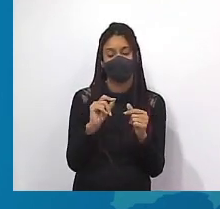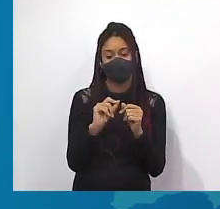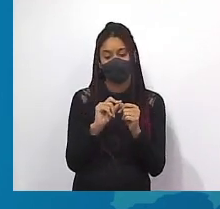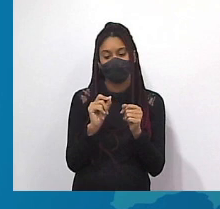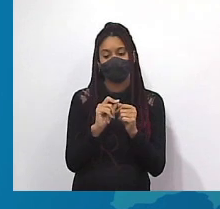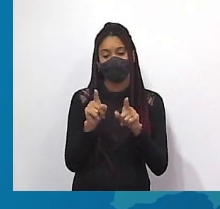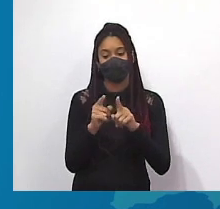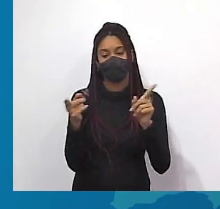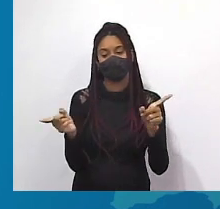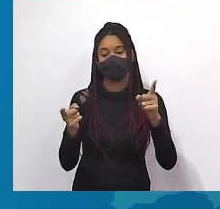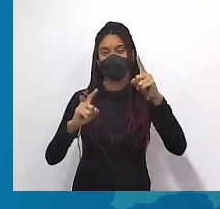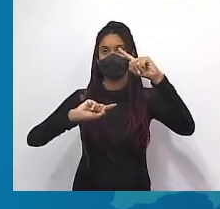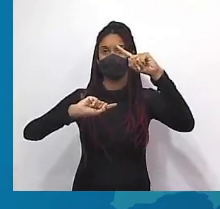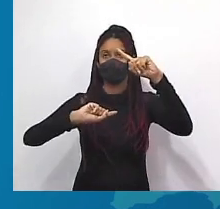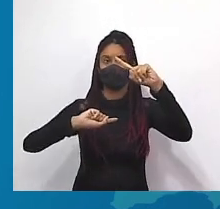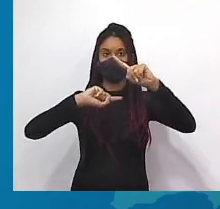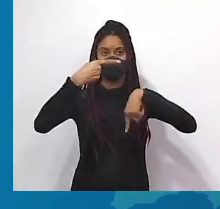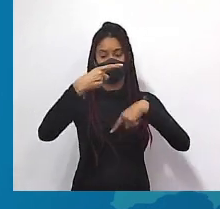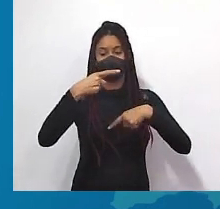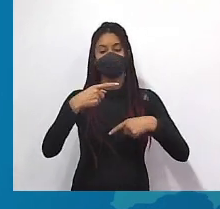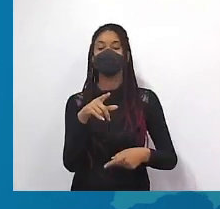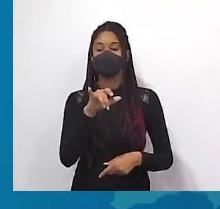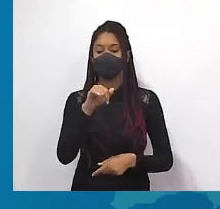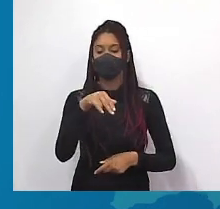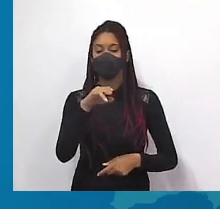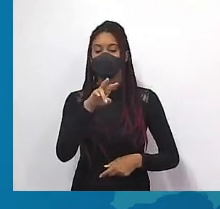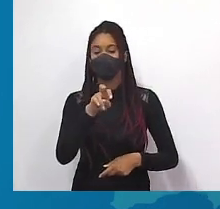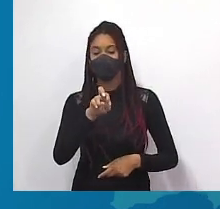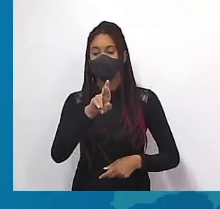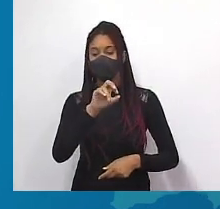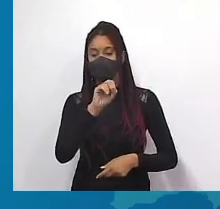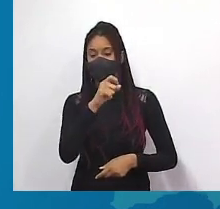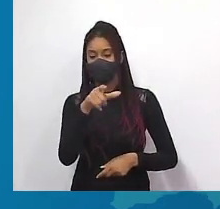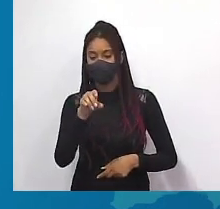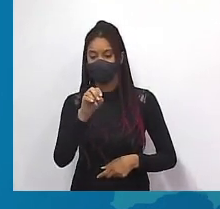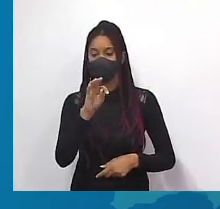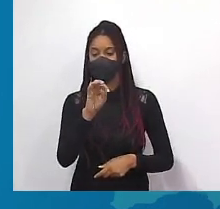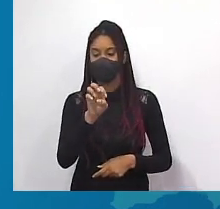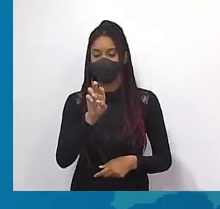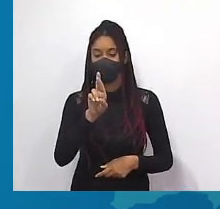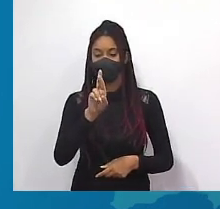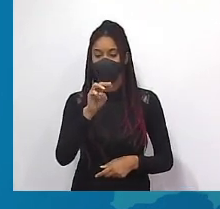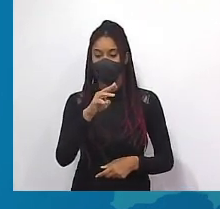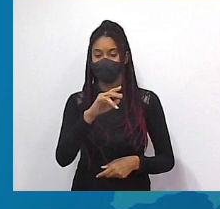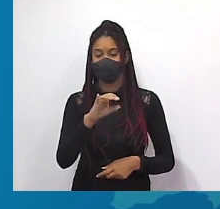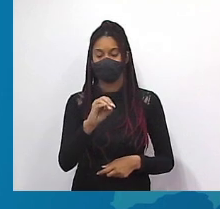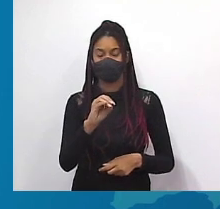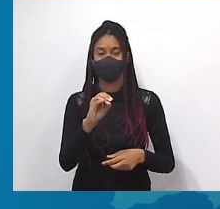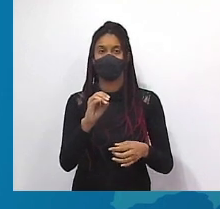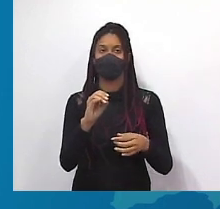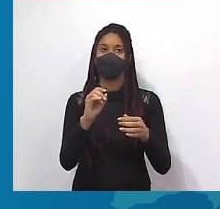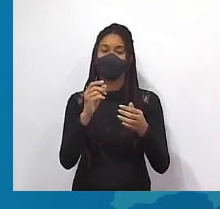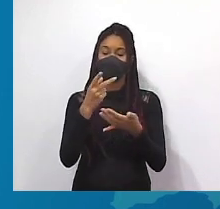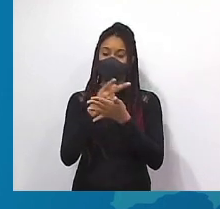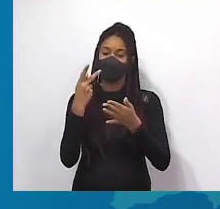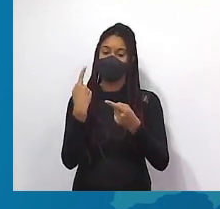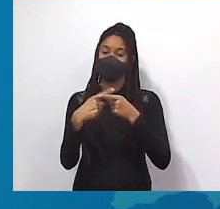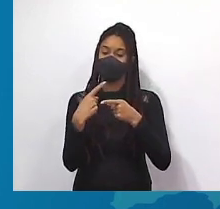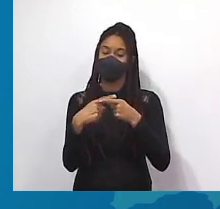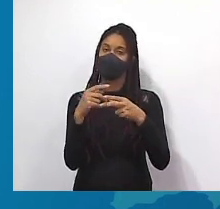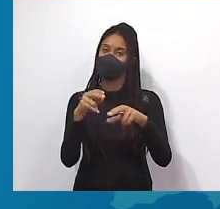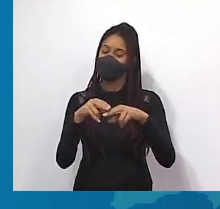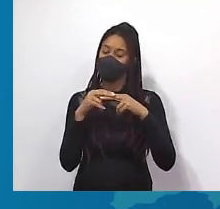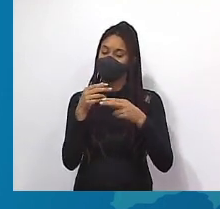inversão térmica, a inversão térmica artificial, né? Provocada pela ação humana, onde acontece, como